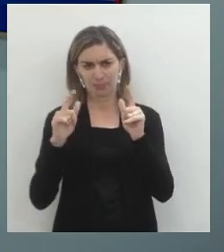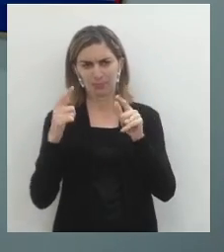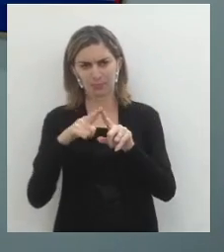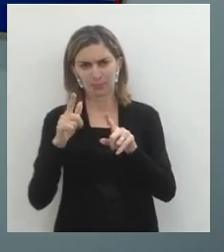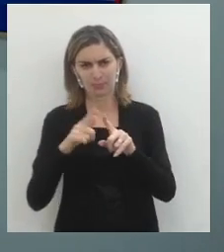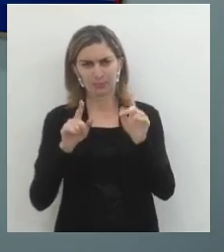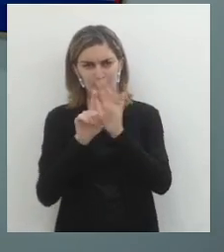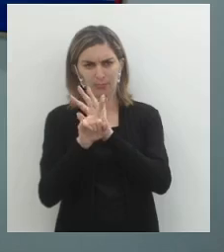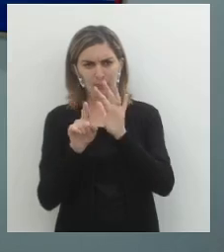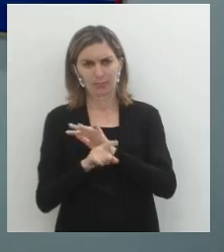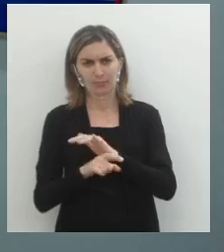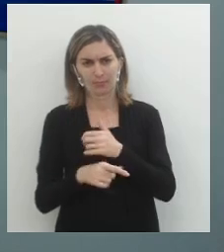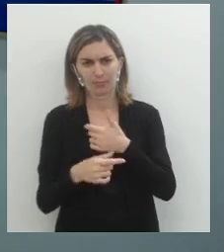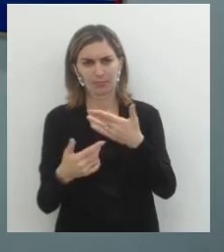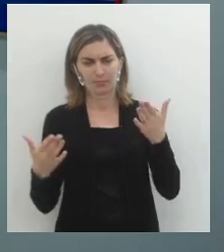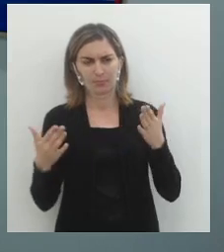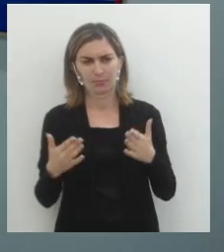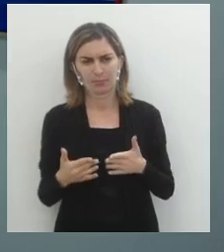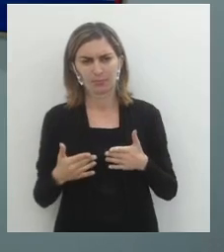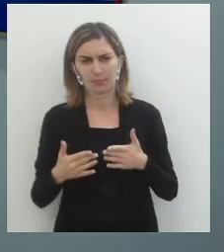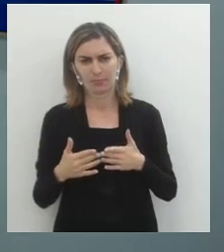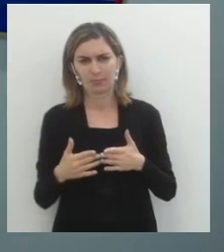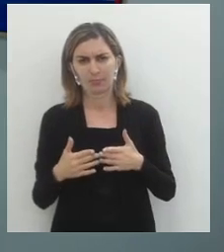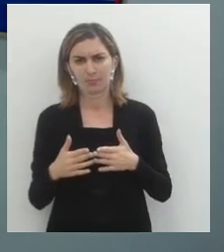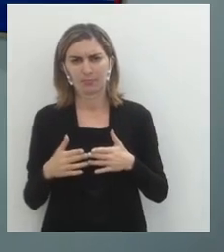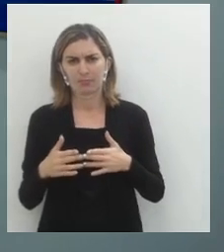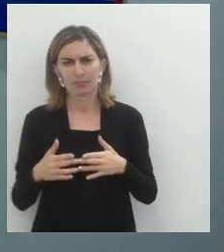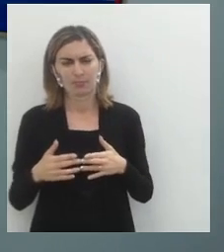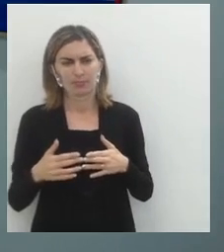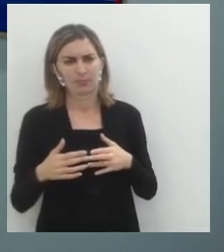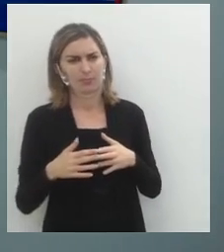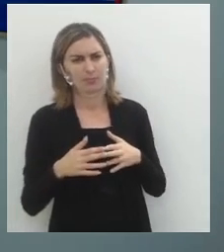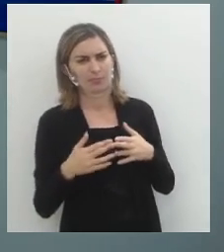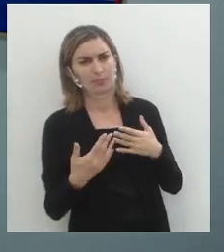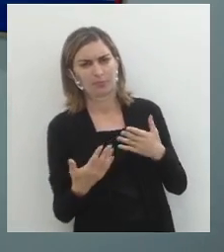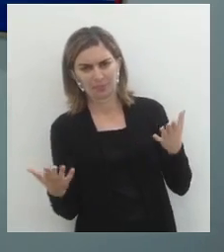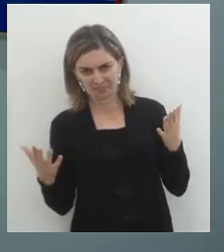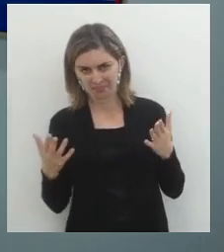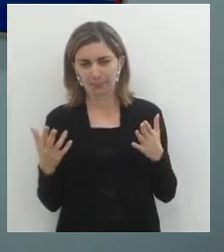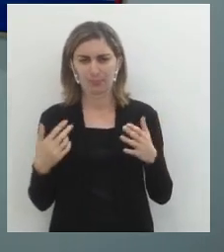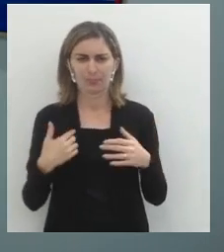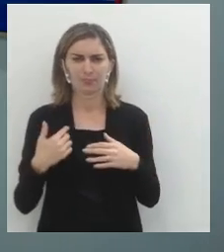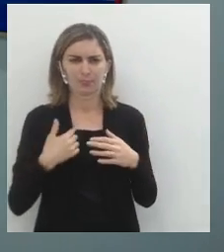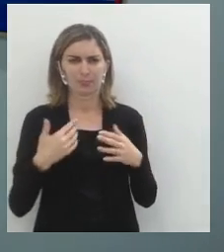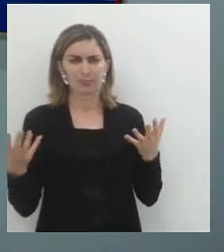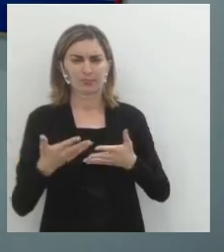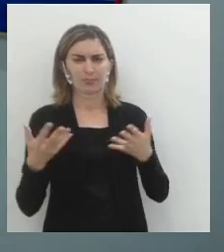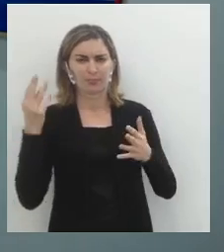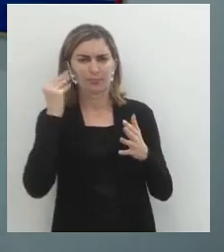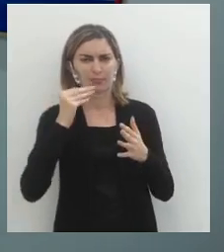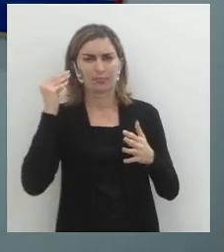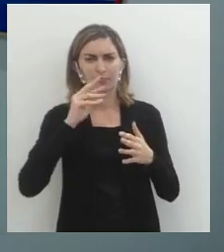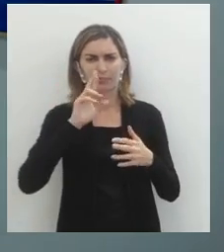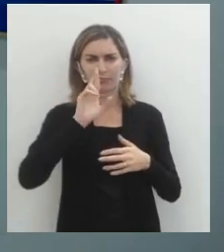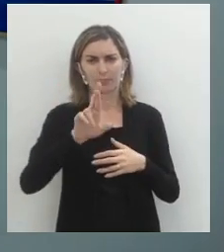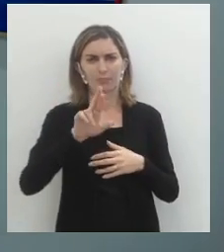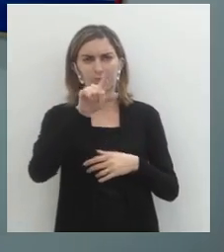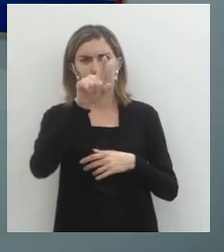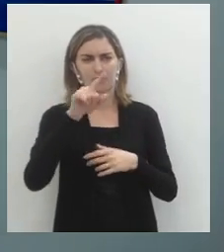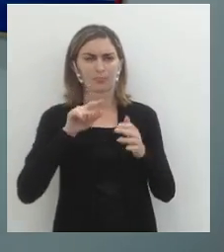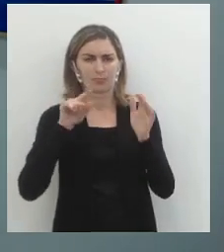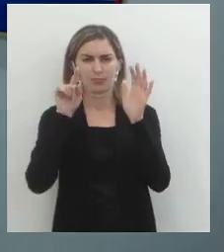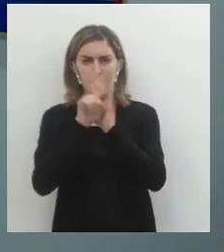tipo de questão aí, tá bom? Quanto tempo eu tenho, Robertão? Acho que 5 minutinhos, né? Então eu vou agora tentar responder com vocês aqui